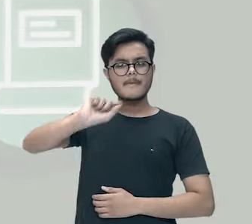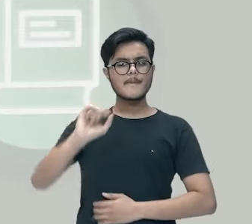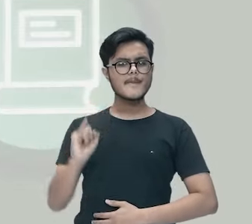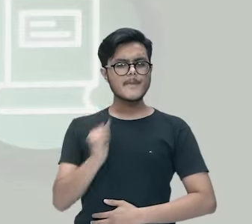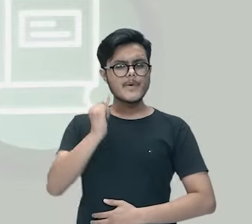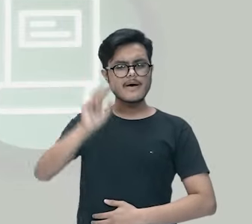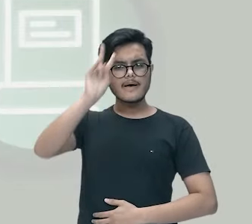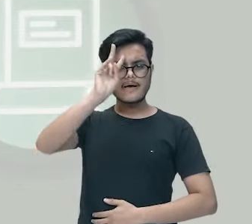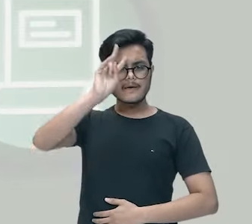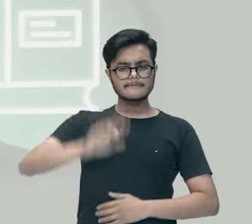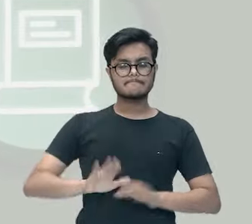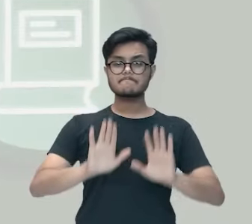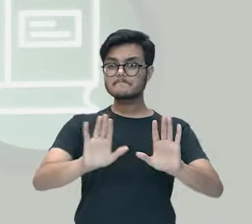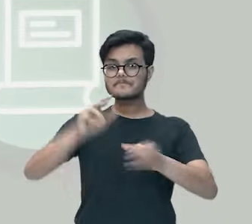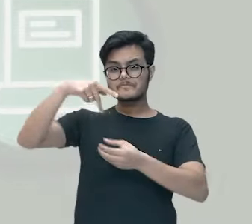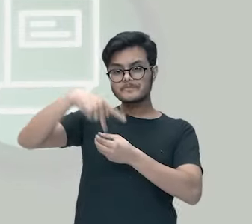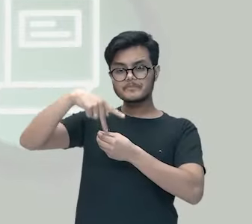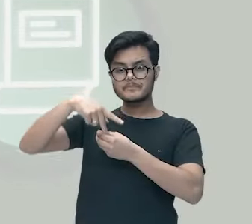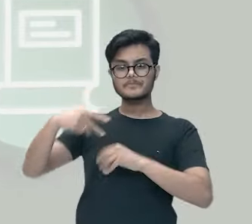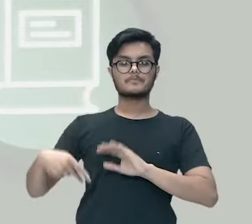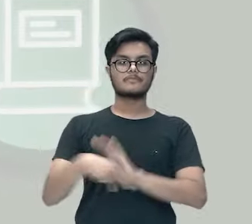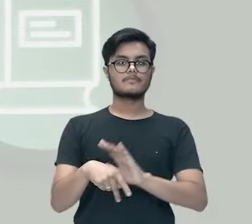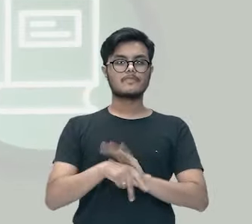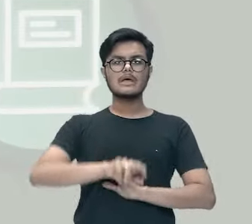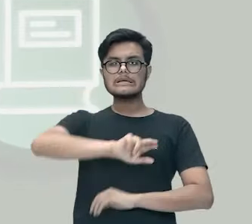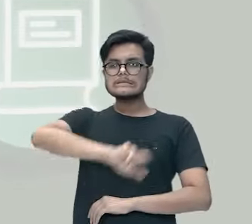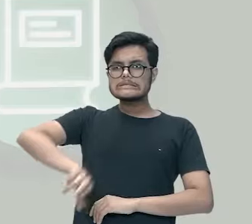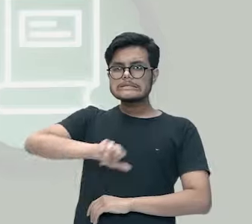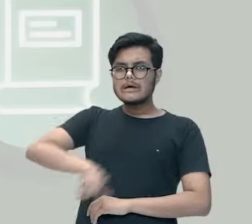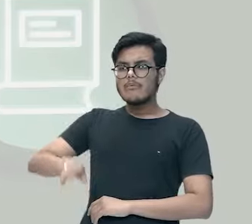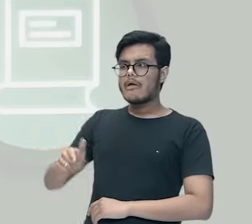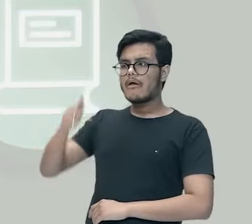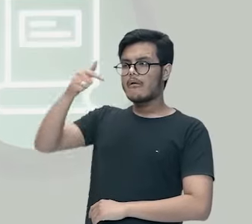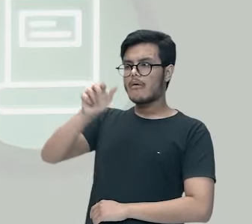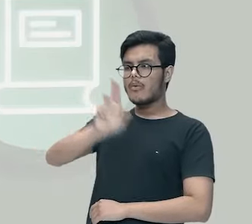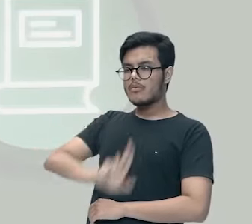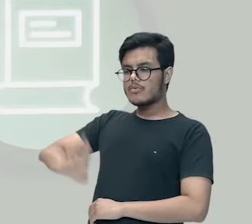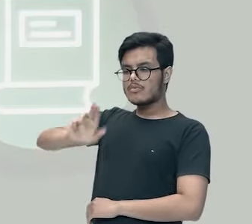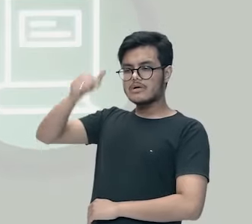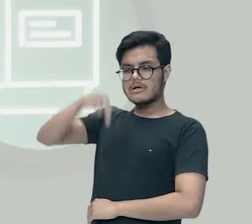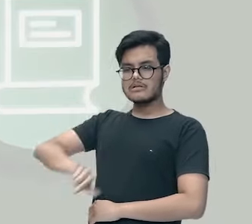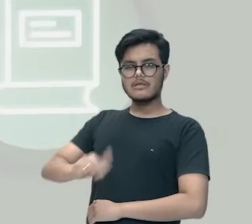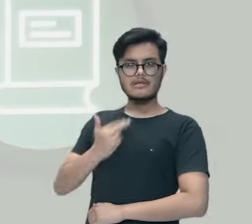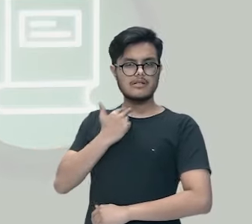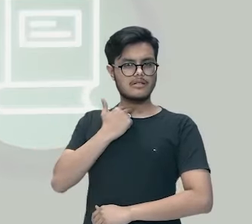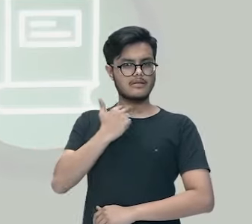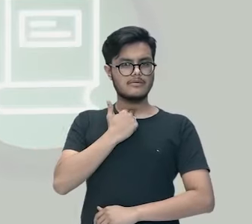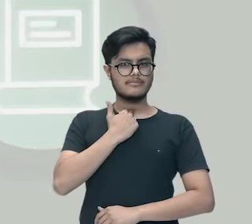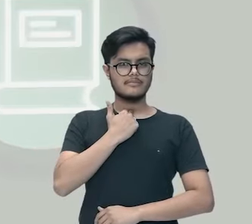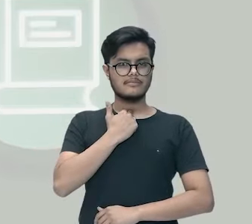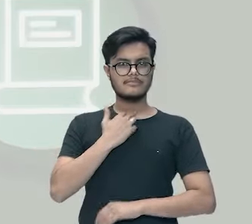aqui é que o petróleo, né, é um recurso não renovável. A gente acabou de ver na animação o tempo que